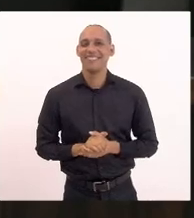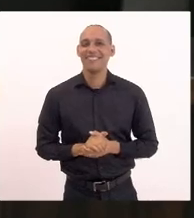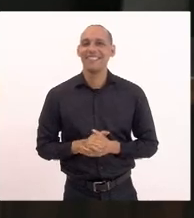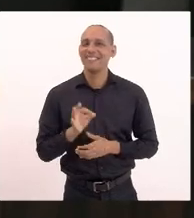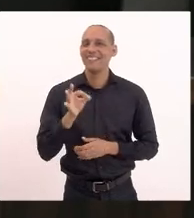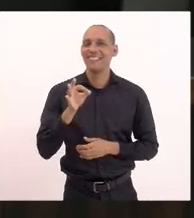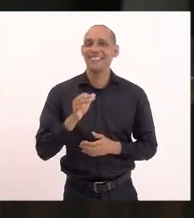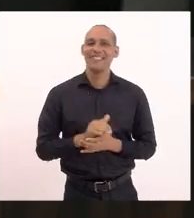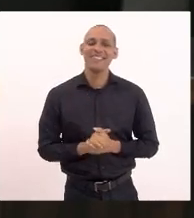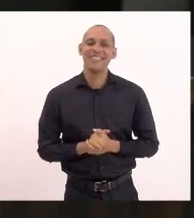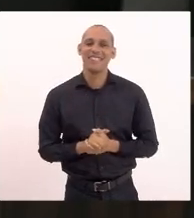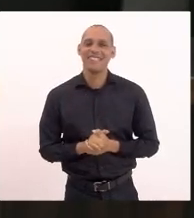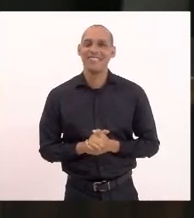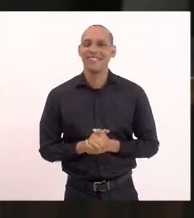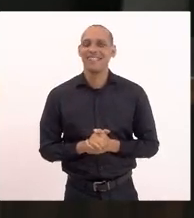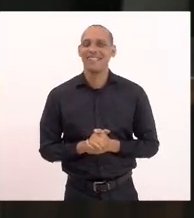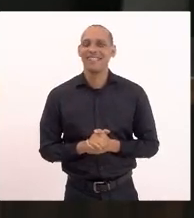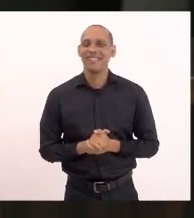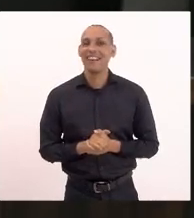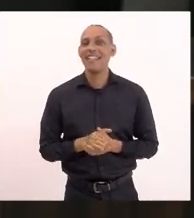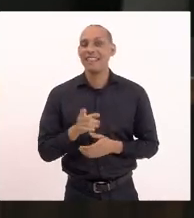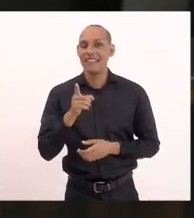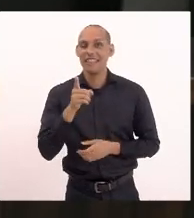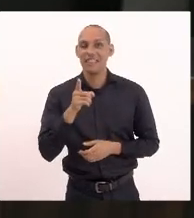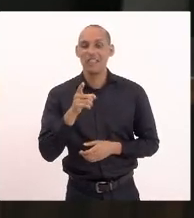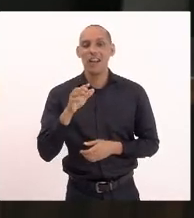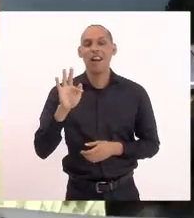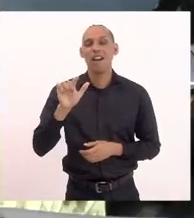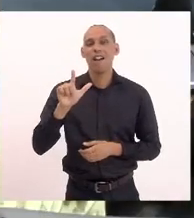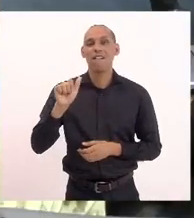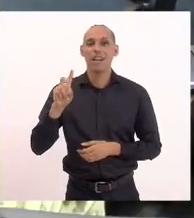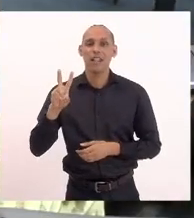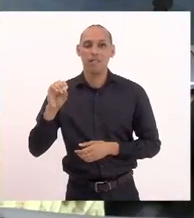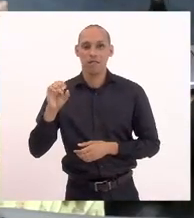Isso. Deputado Flávio Serafim.